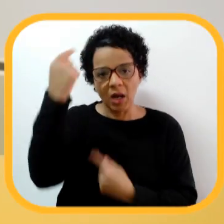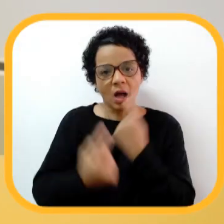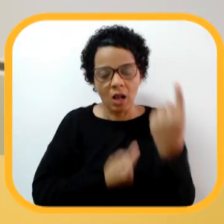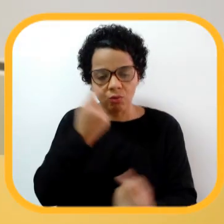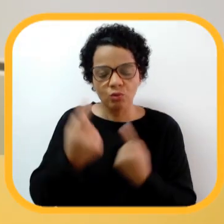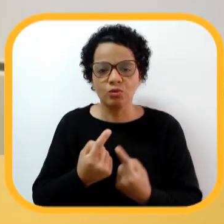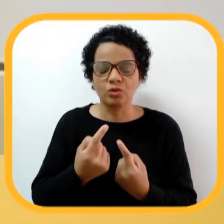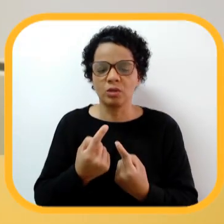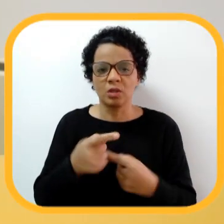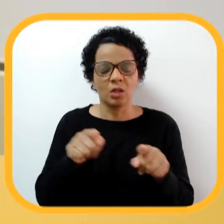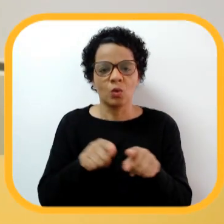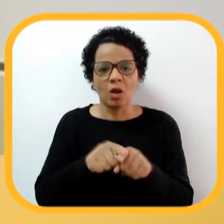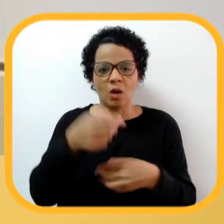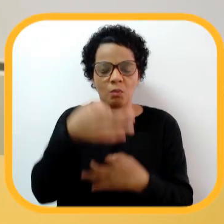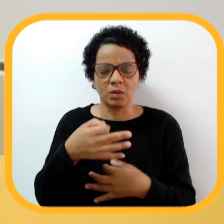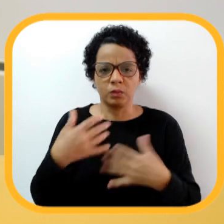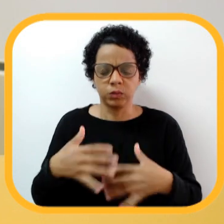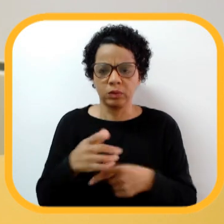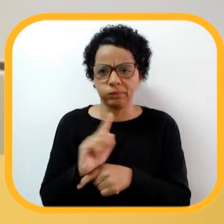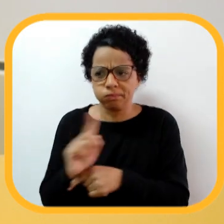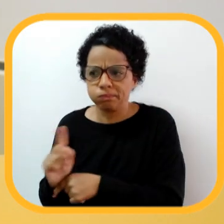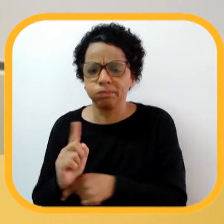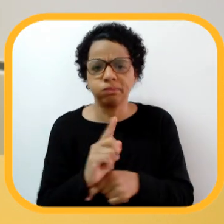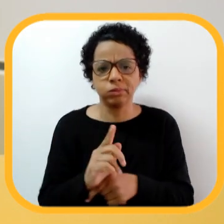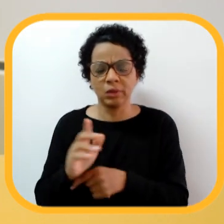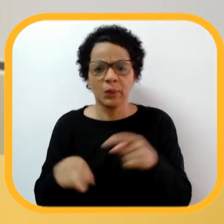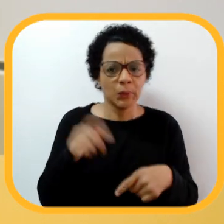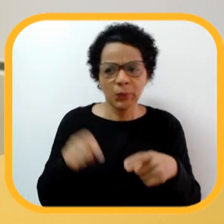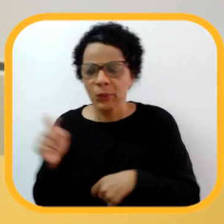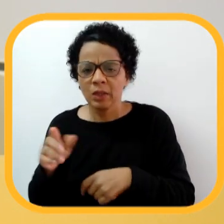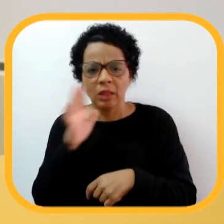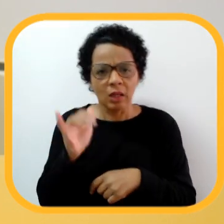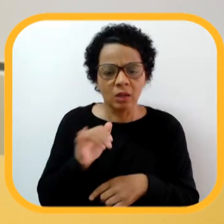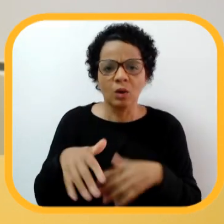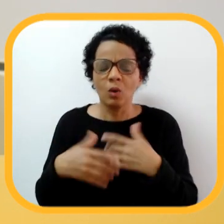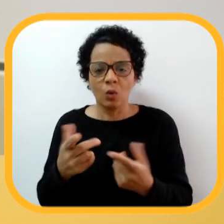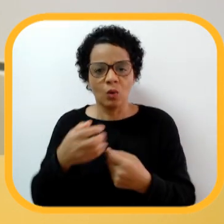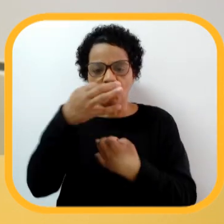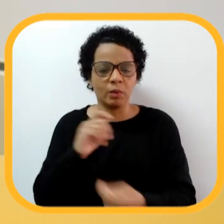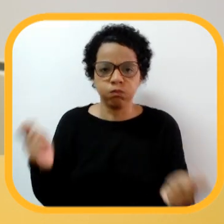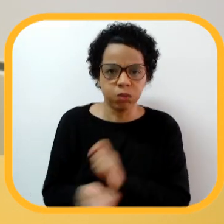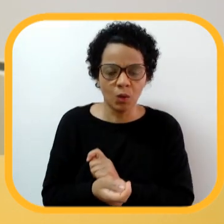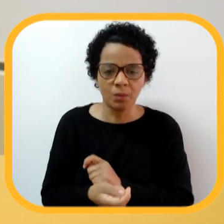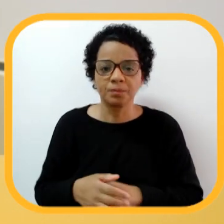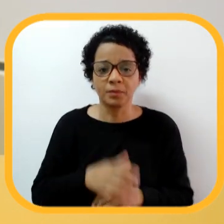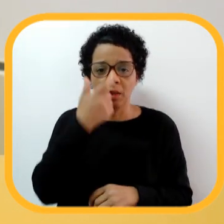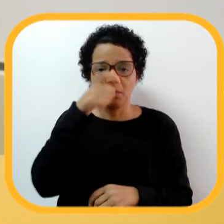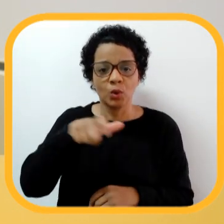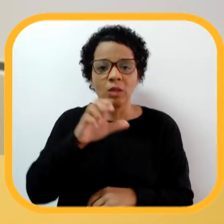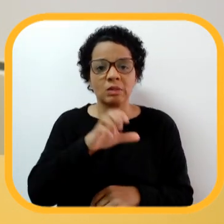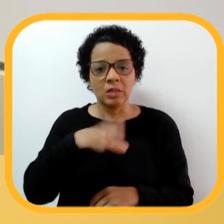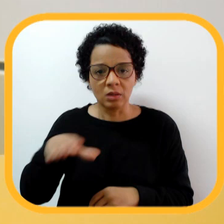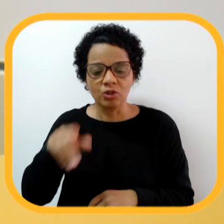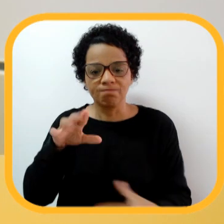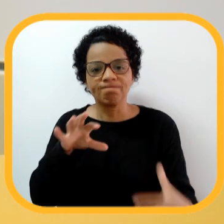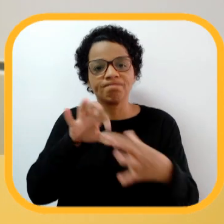alguns animais demonstram comportamentos incomuns, como agitação, tentativas de fuga ou mudanças bruscas de comportamento.